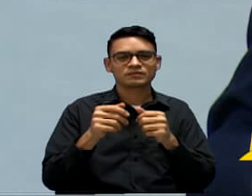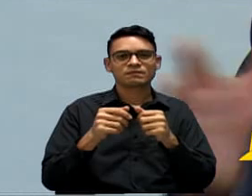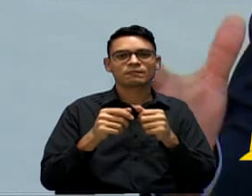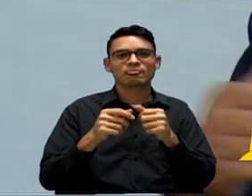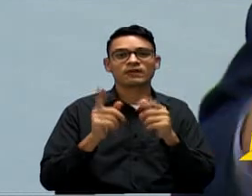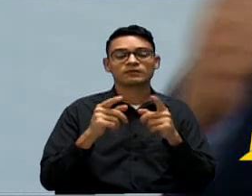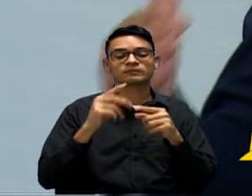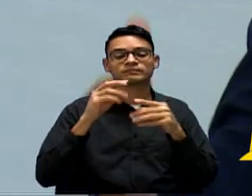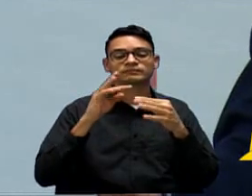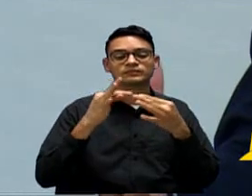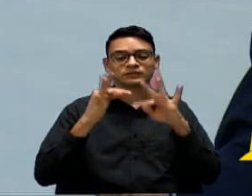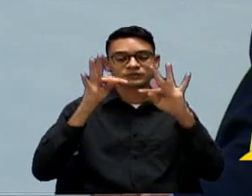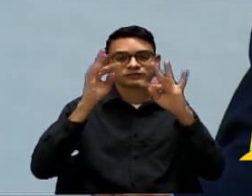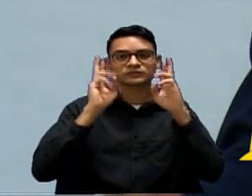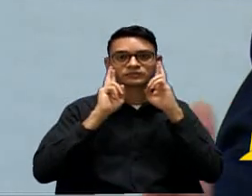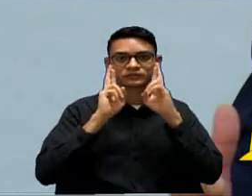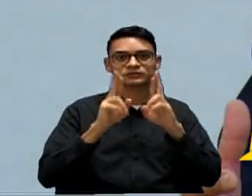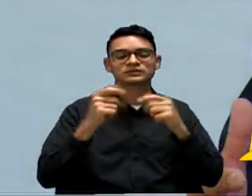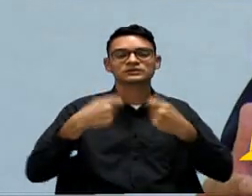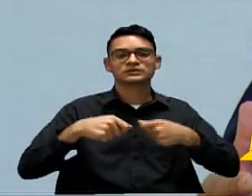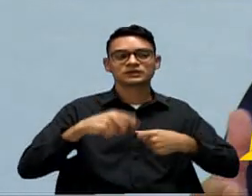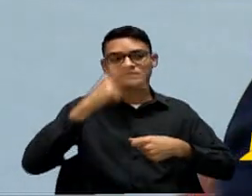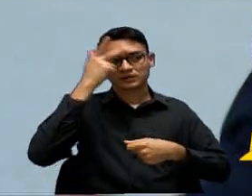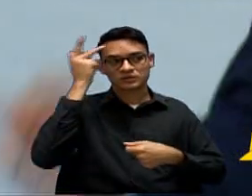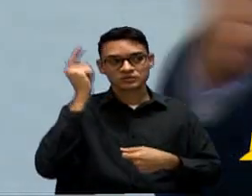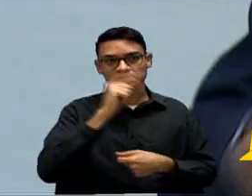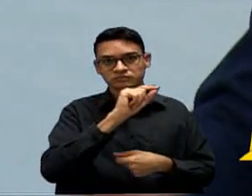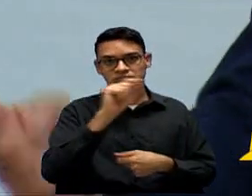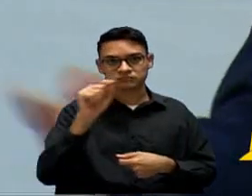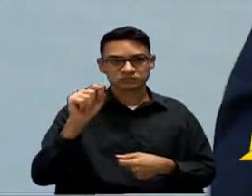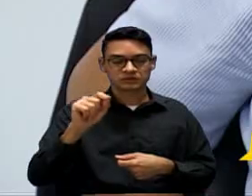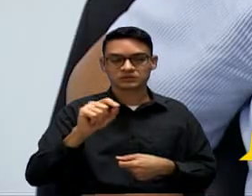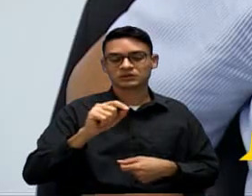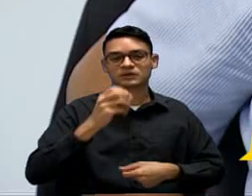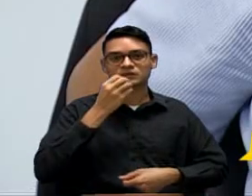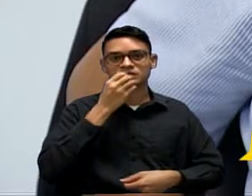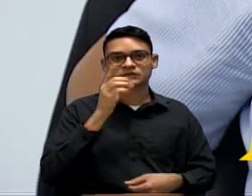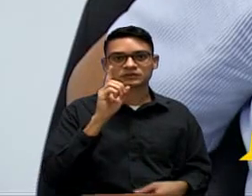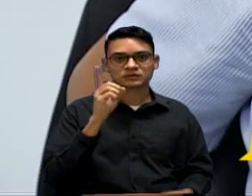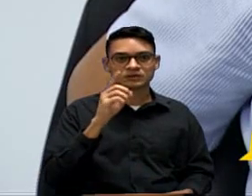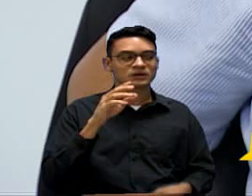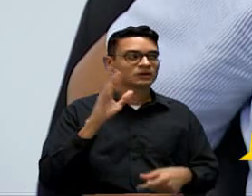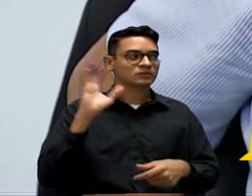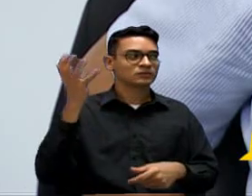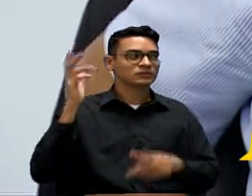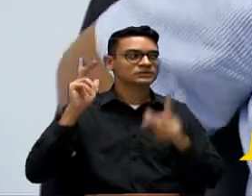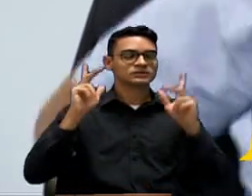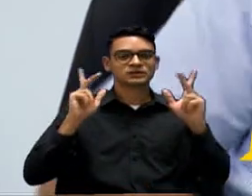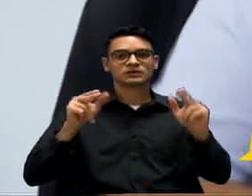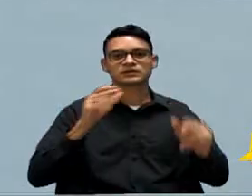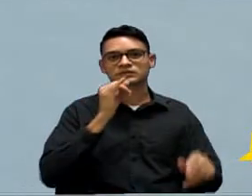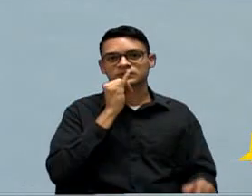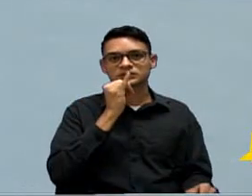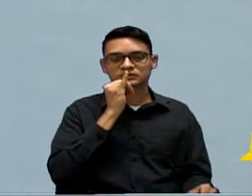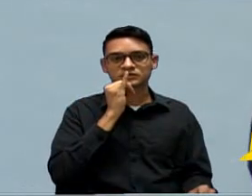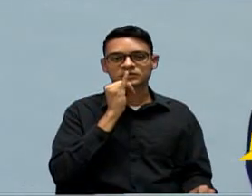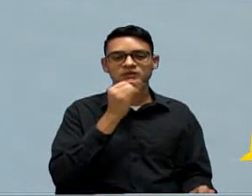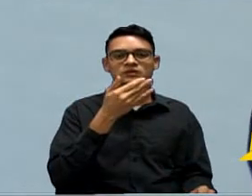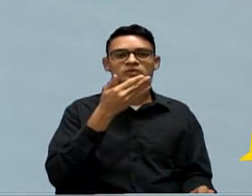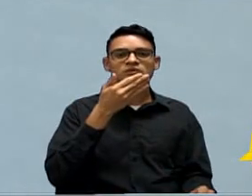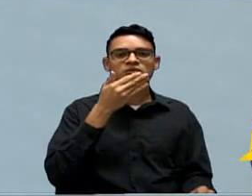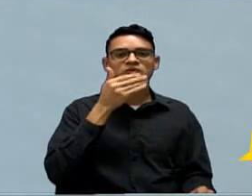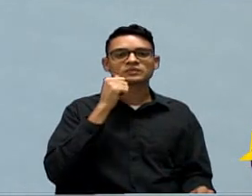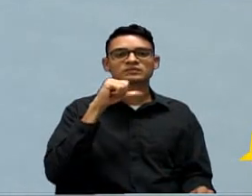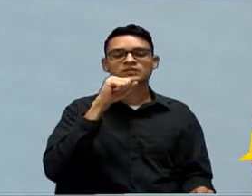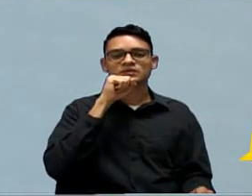Agora, quem fizer o mau uso dessa ferramenta, vai acontecer que nem aconteceu com o cidadão que foi lá, o Mamãe Falei, fazer uma comparação.